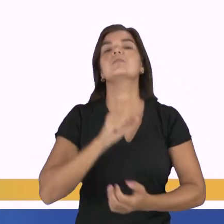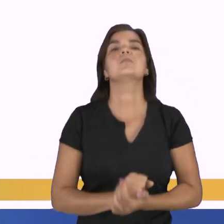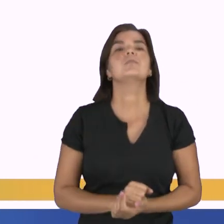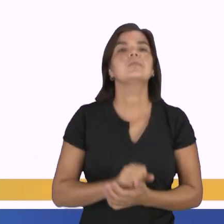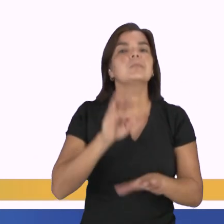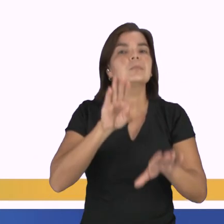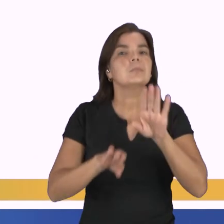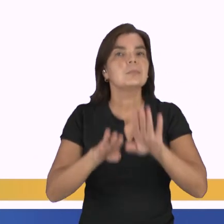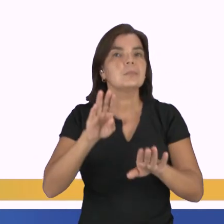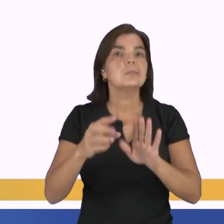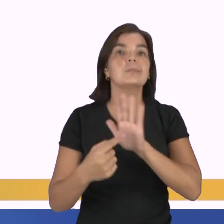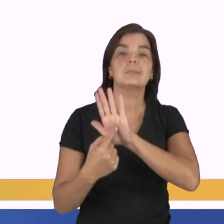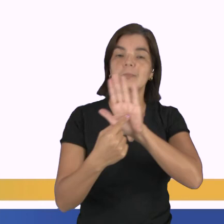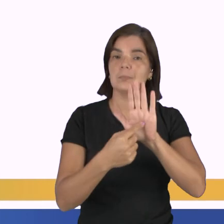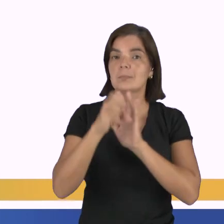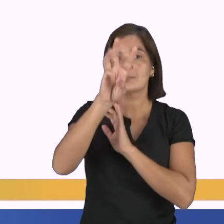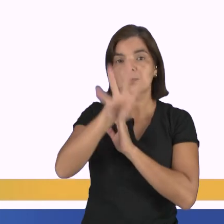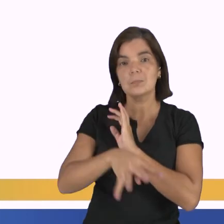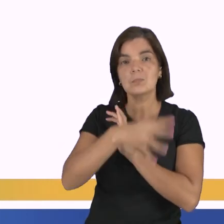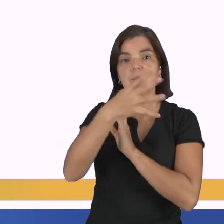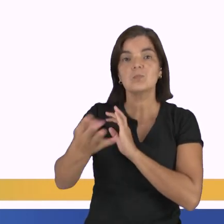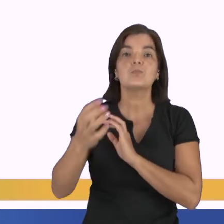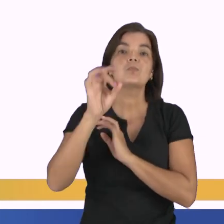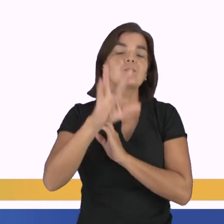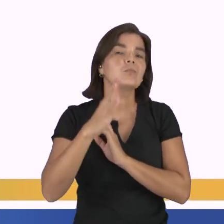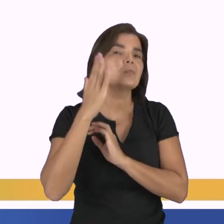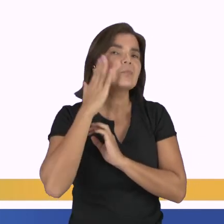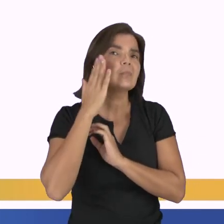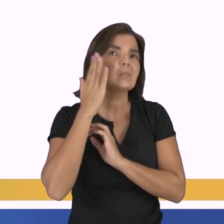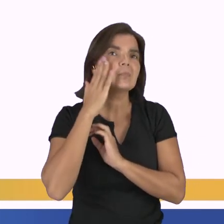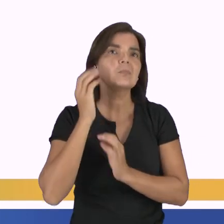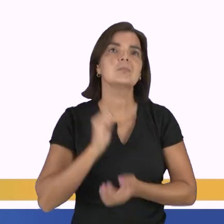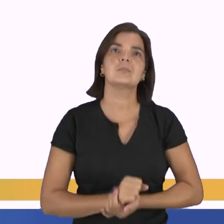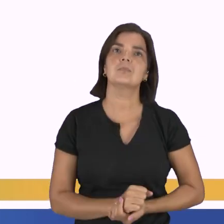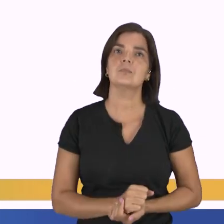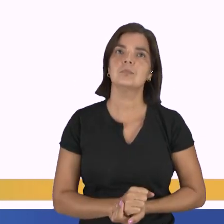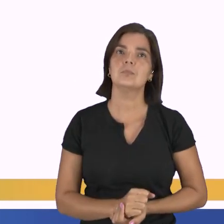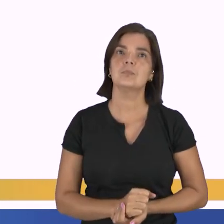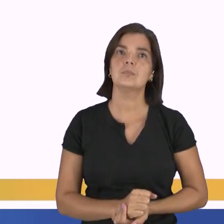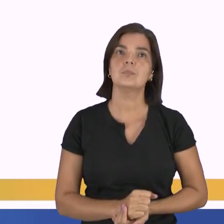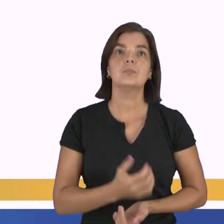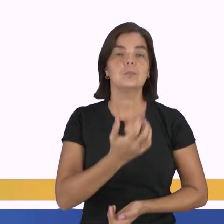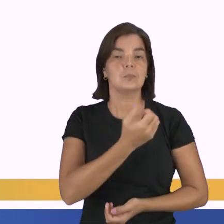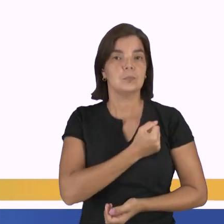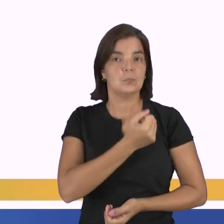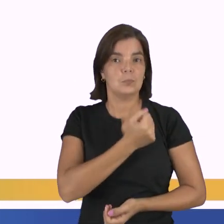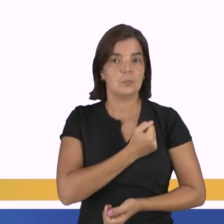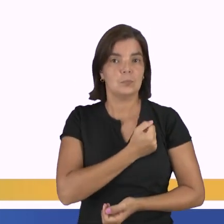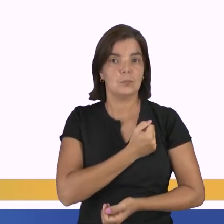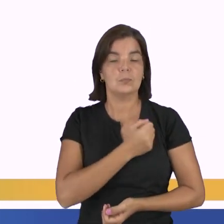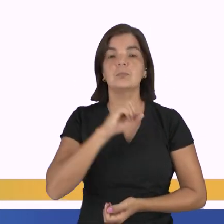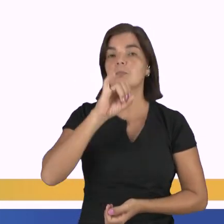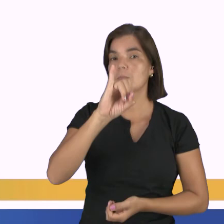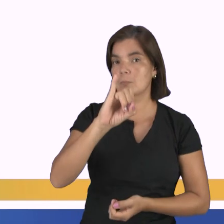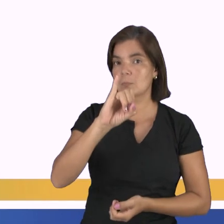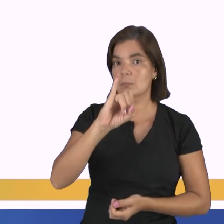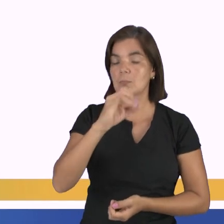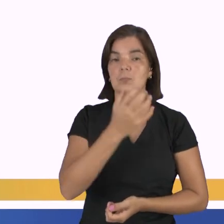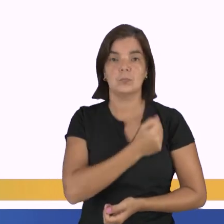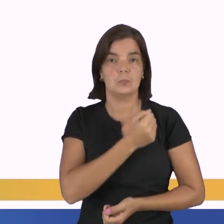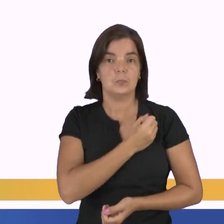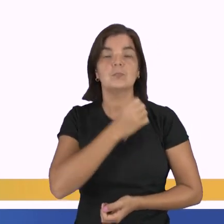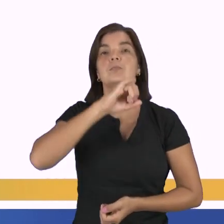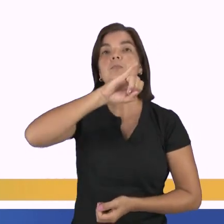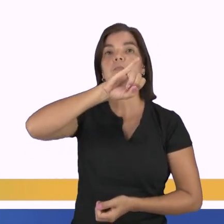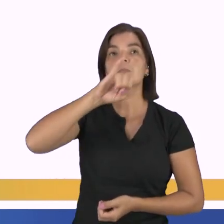Matriz de acordo com essa tabela é só interpretarmos o que tá dizendo aqui ó o número da linha indicado por e e o número